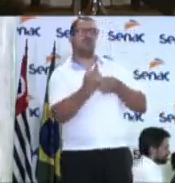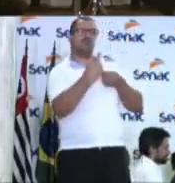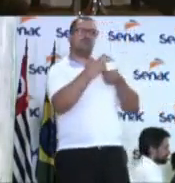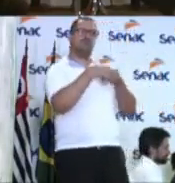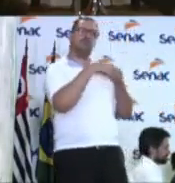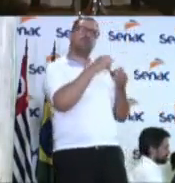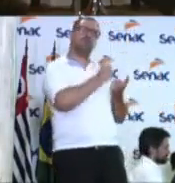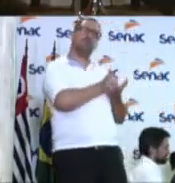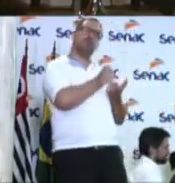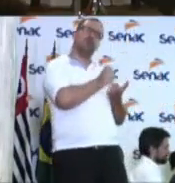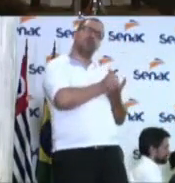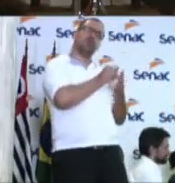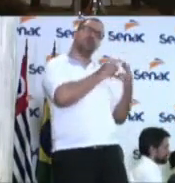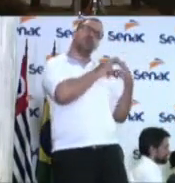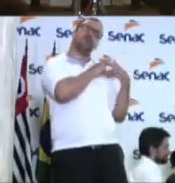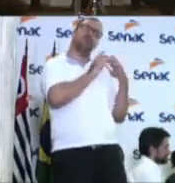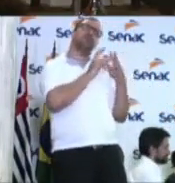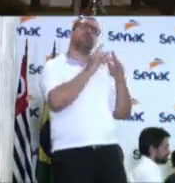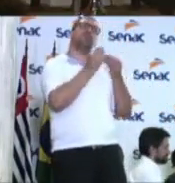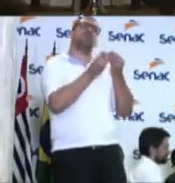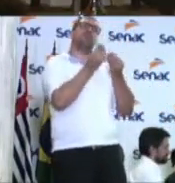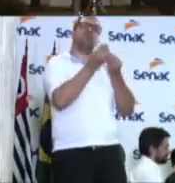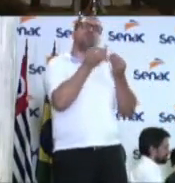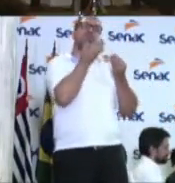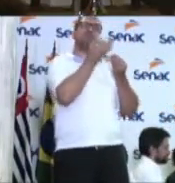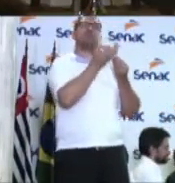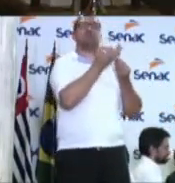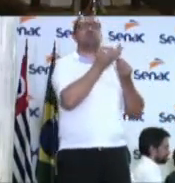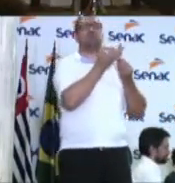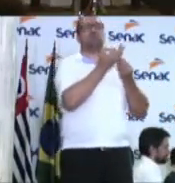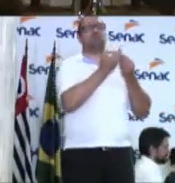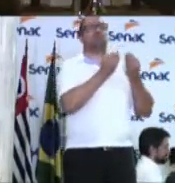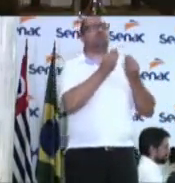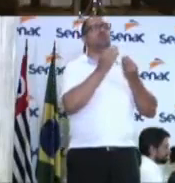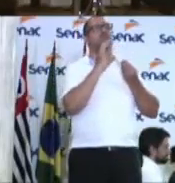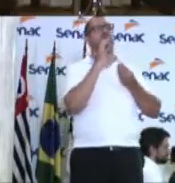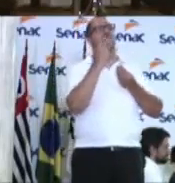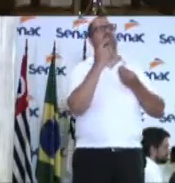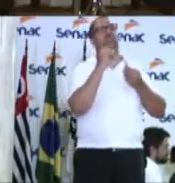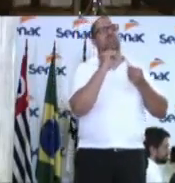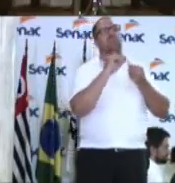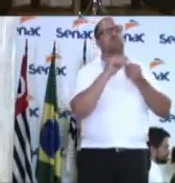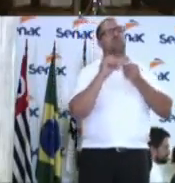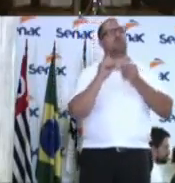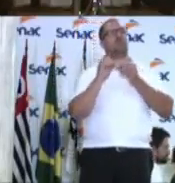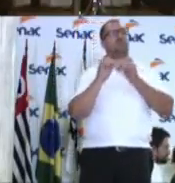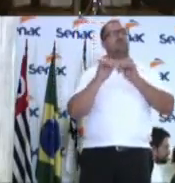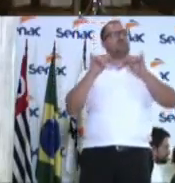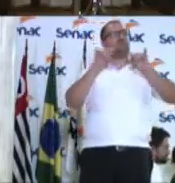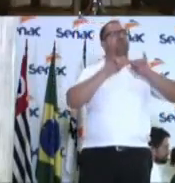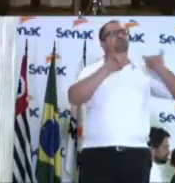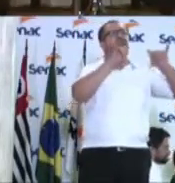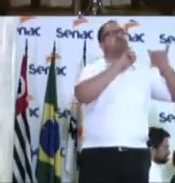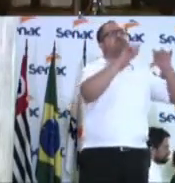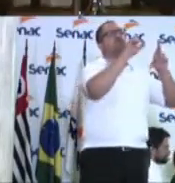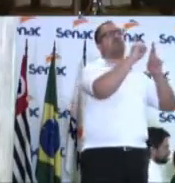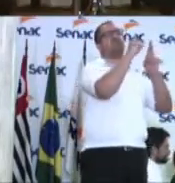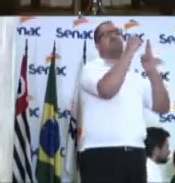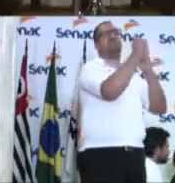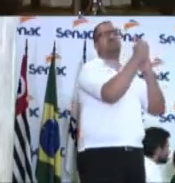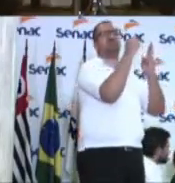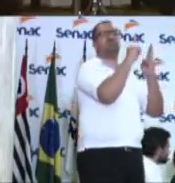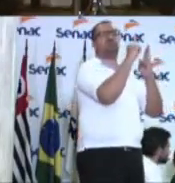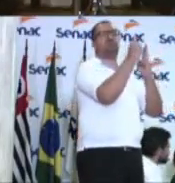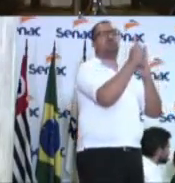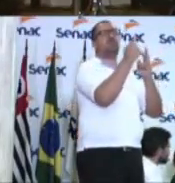culpa, esse peso? Como que vocês contornam essas situações de mídias sociais, de redes sociais? Assim, a